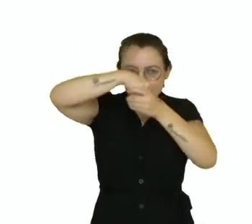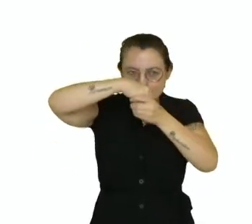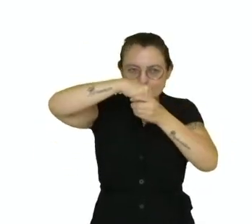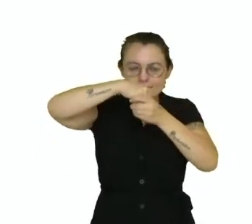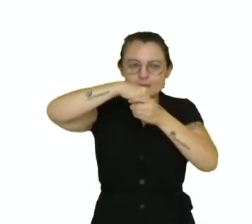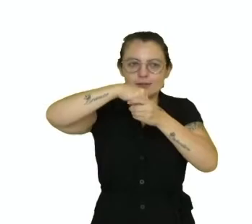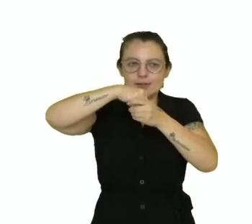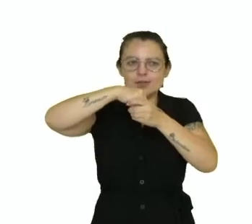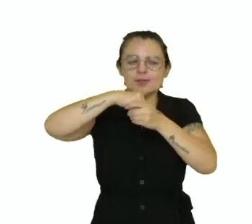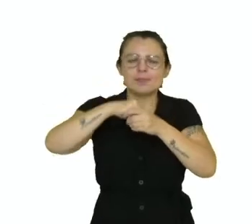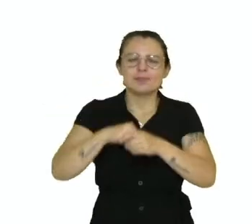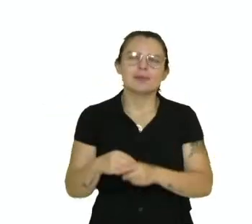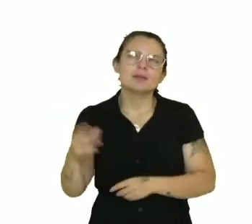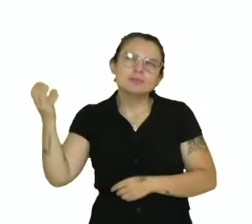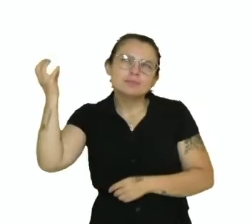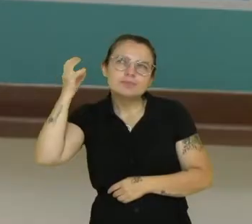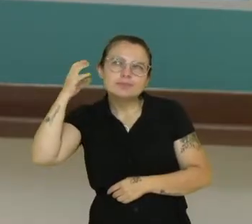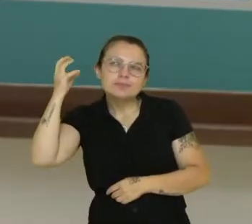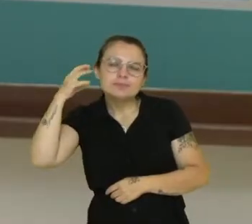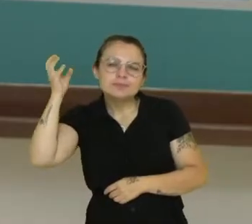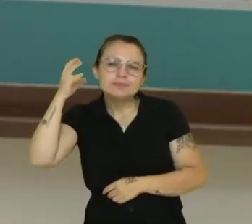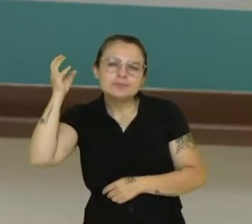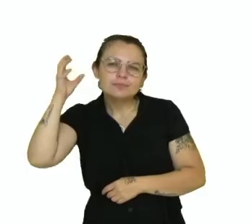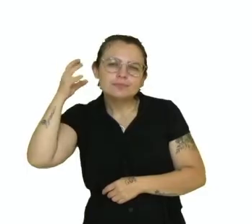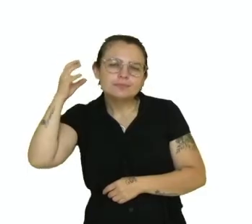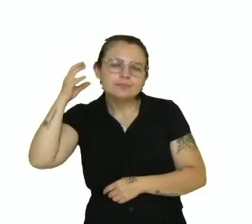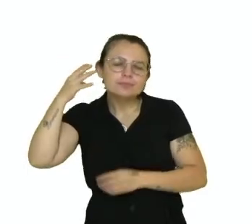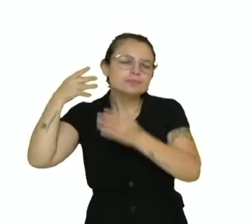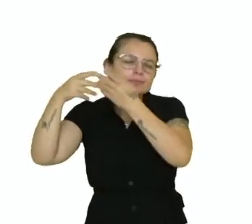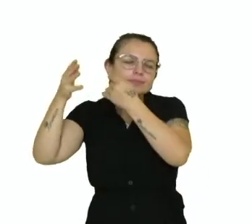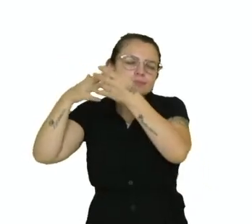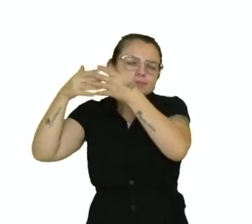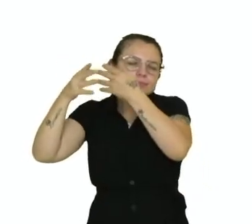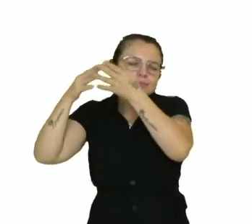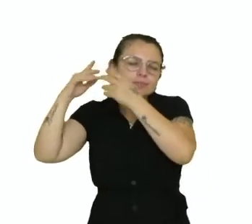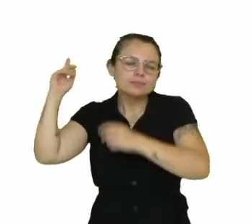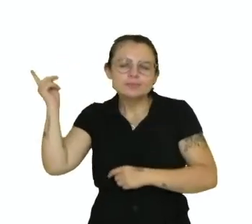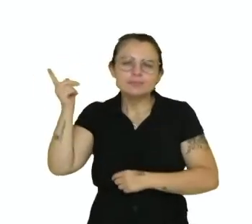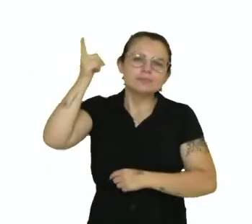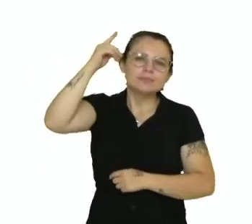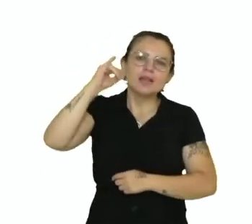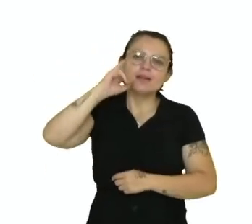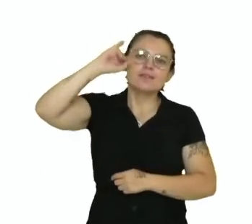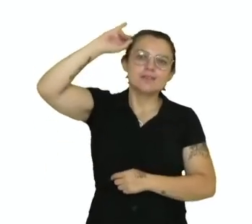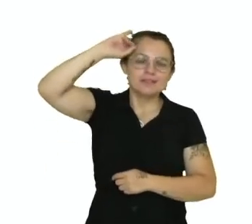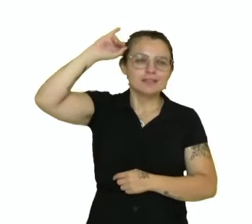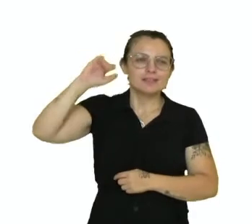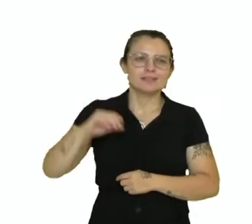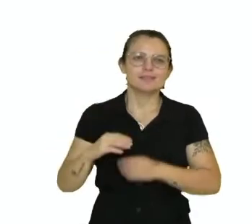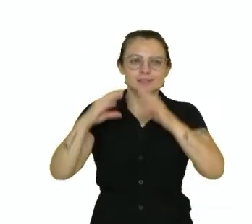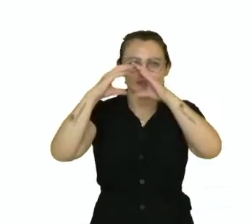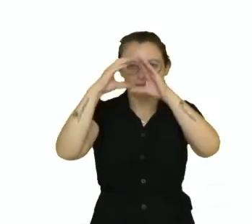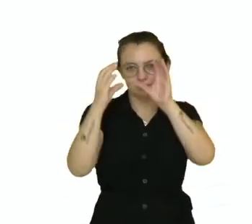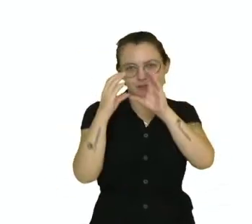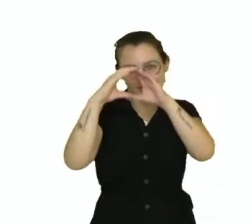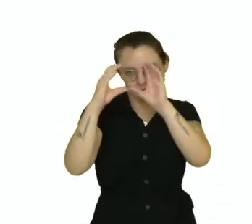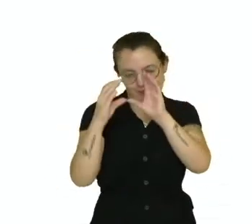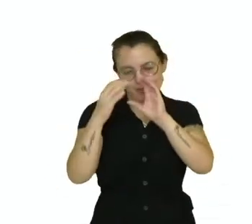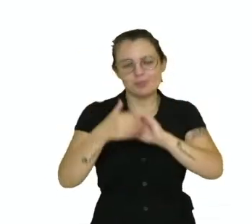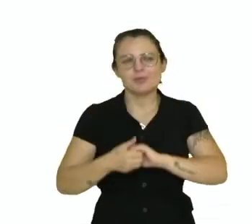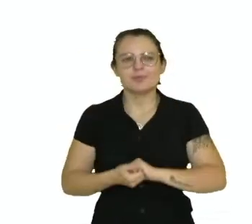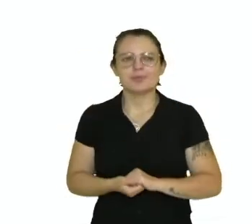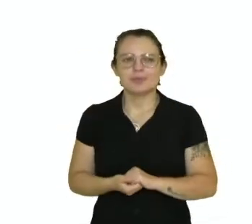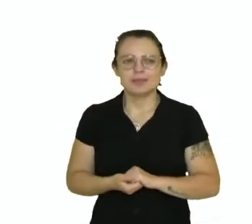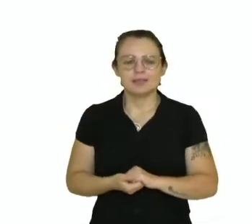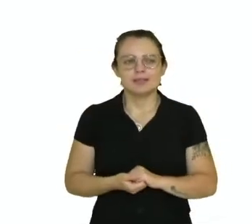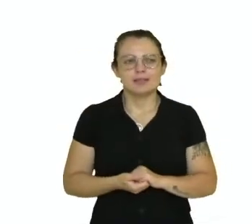Ao receber esse estímulo, os cílios mandam a informação do som para o cérebro.